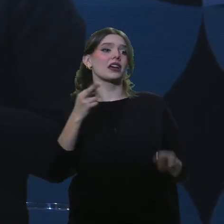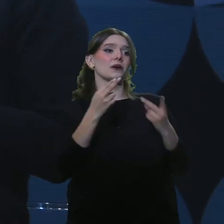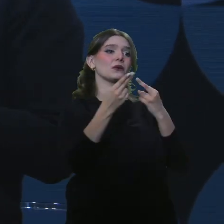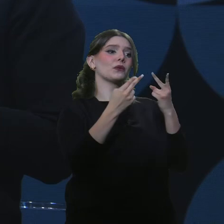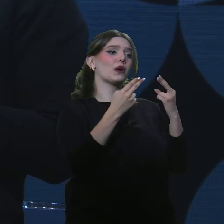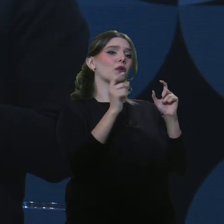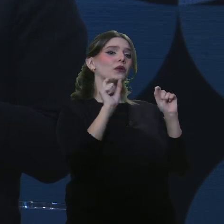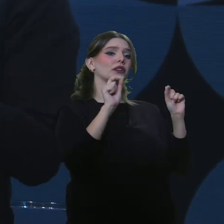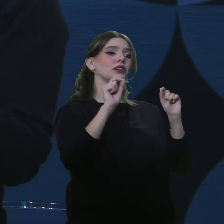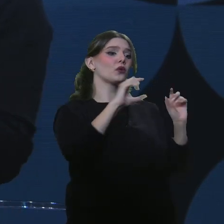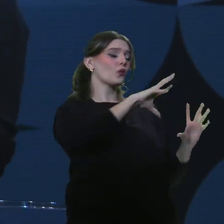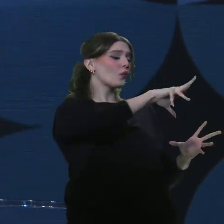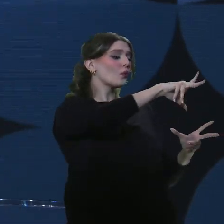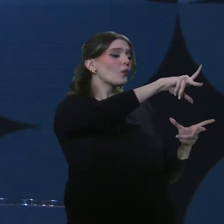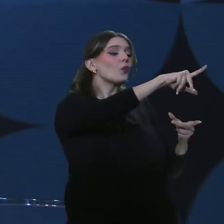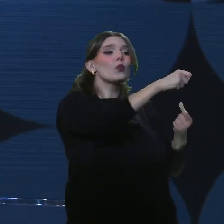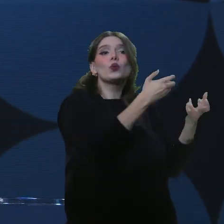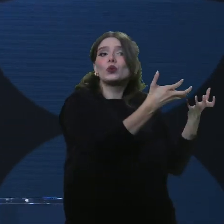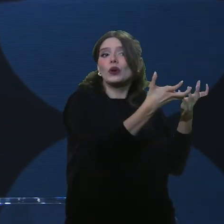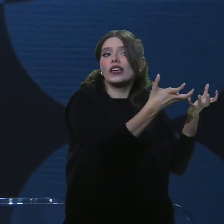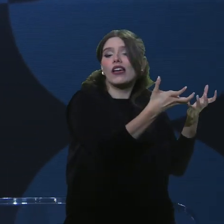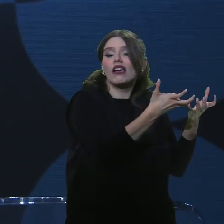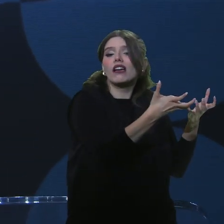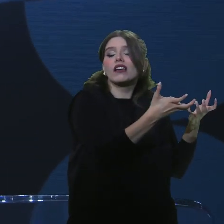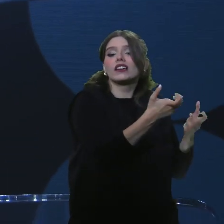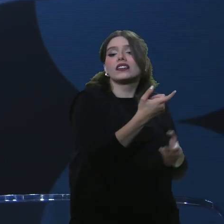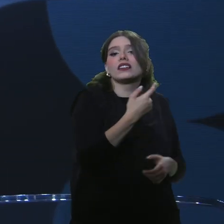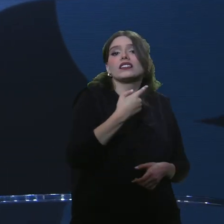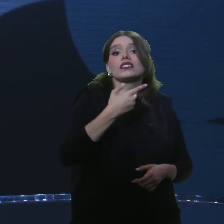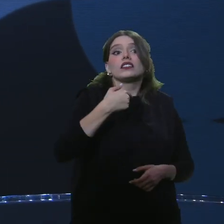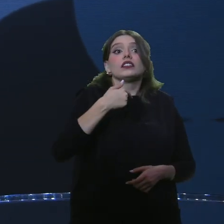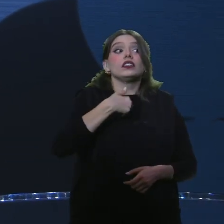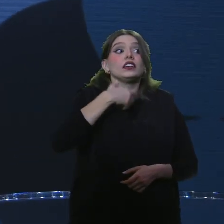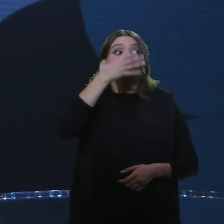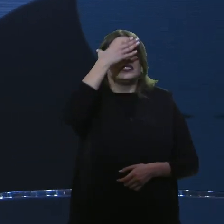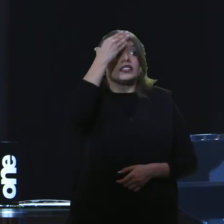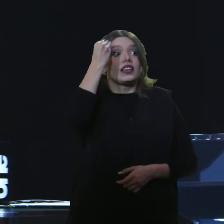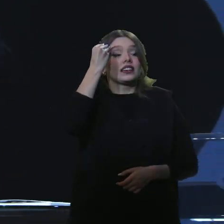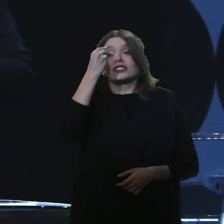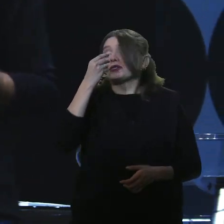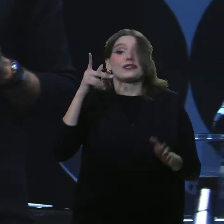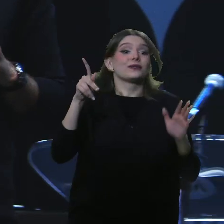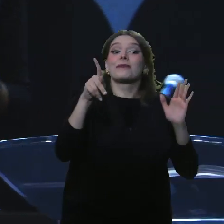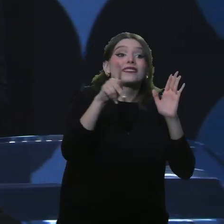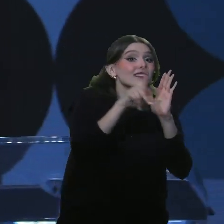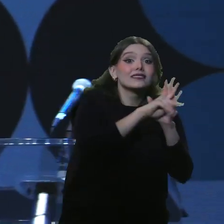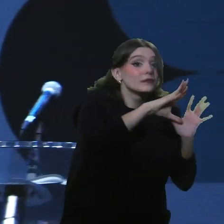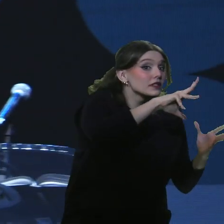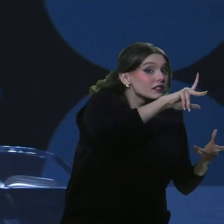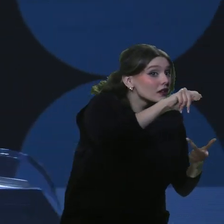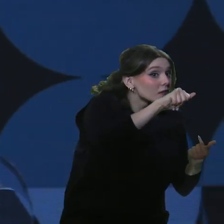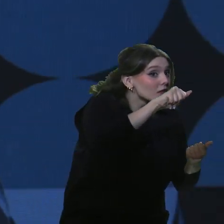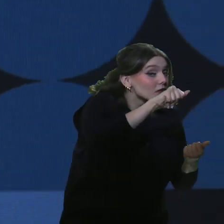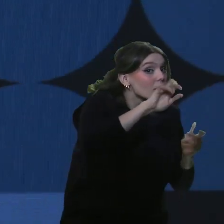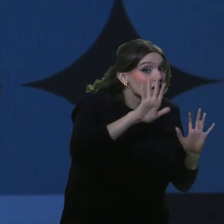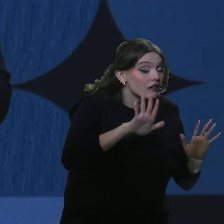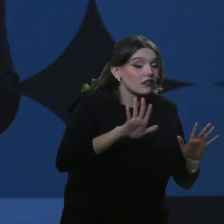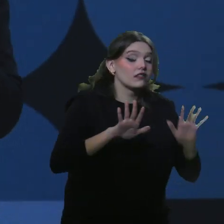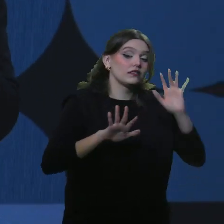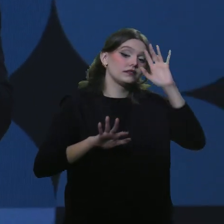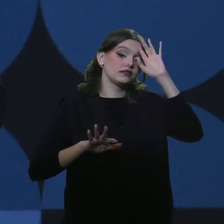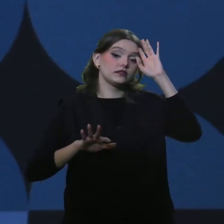mundo. A gente esquece que nós não somos deste mundo. Deixa eu contar um segredo para você.